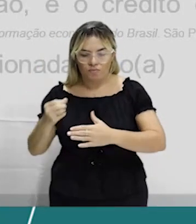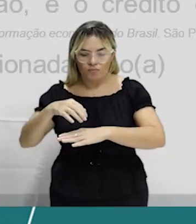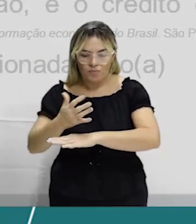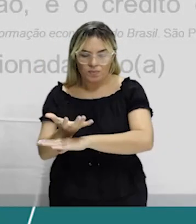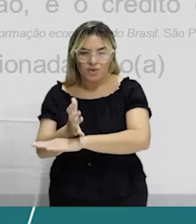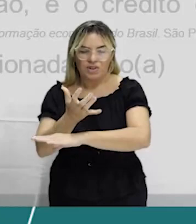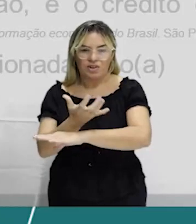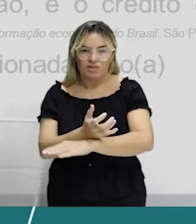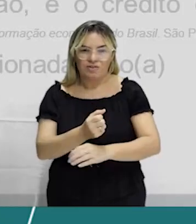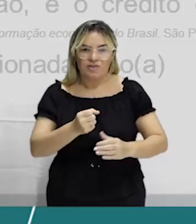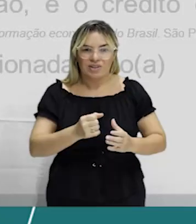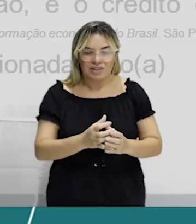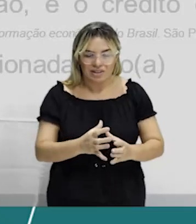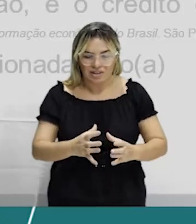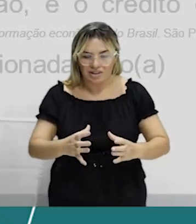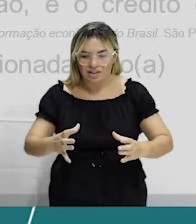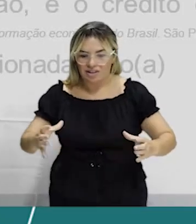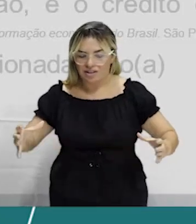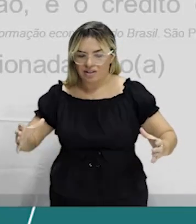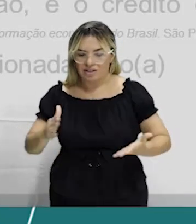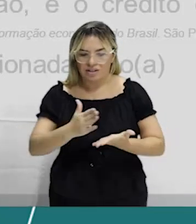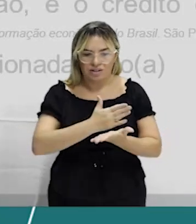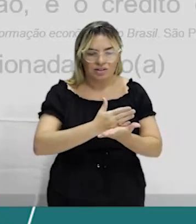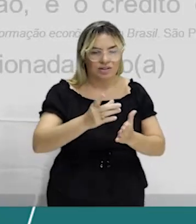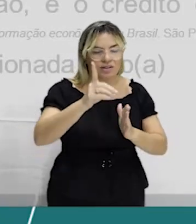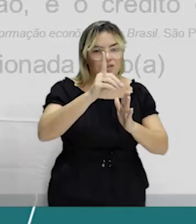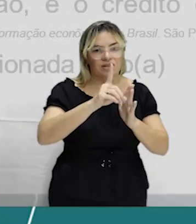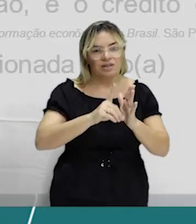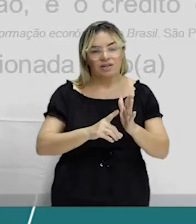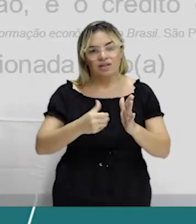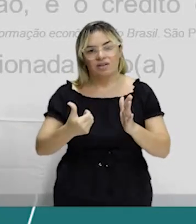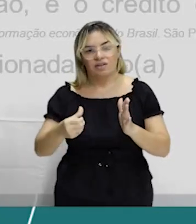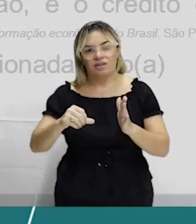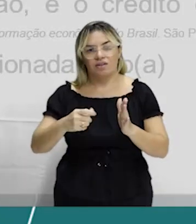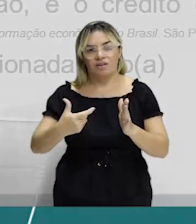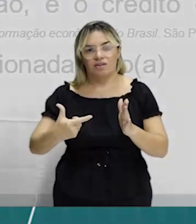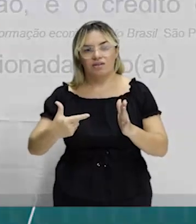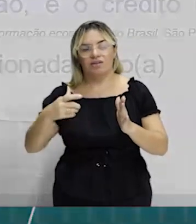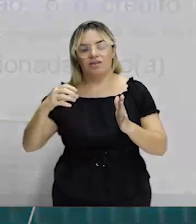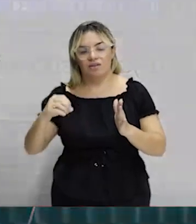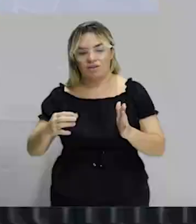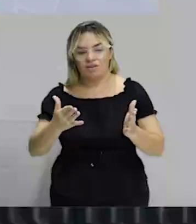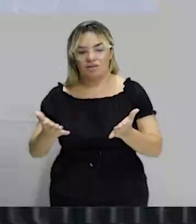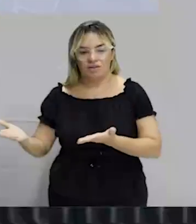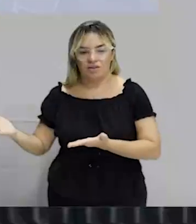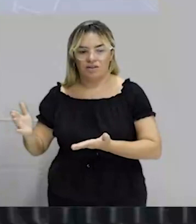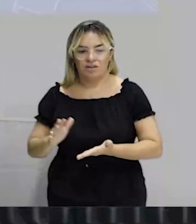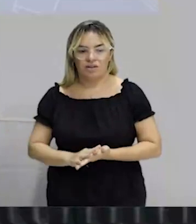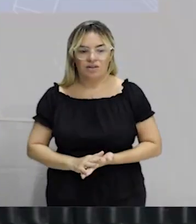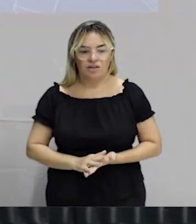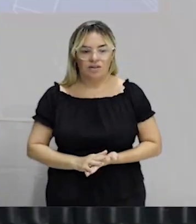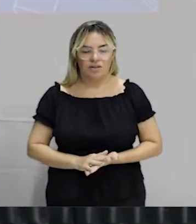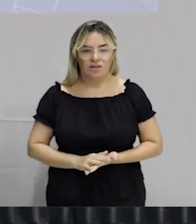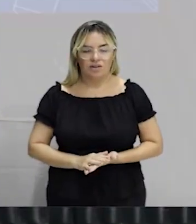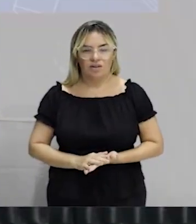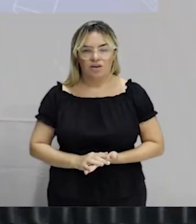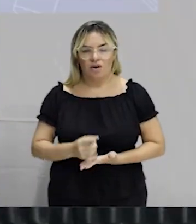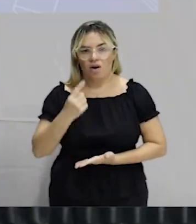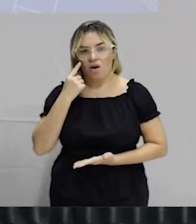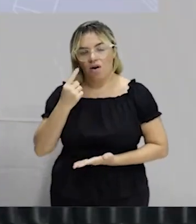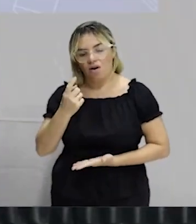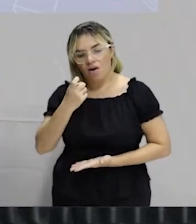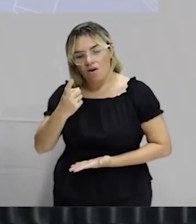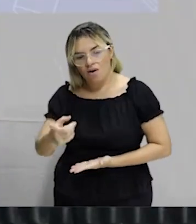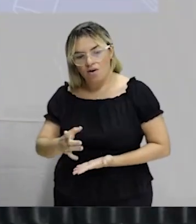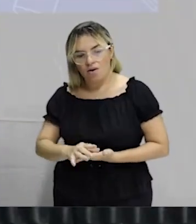vinha aumentando desde o início da década de 1920. Uma resposta, mas olha só que interessante,